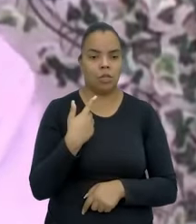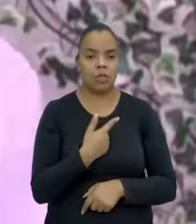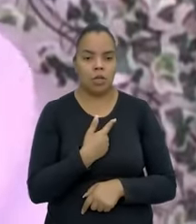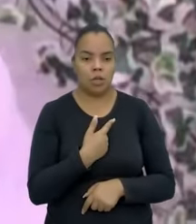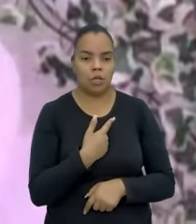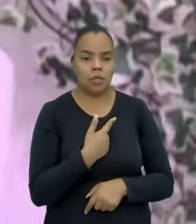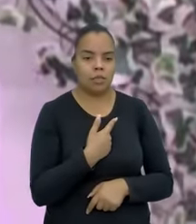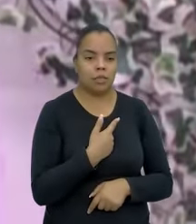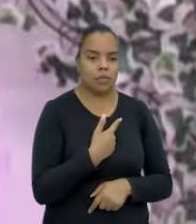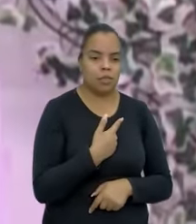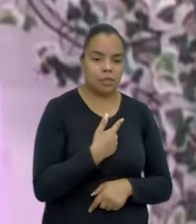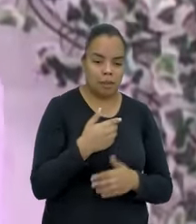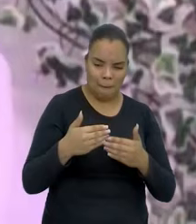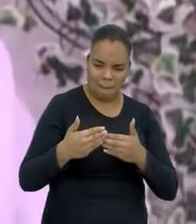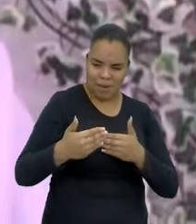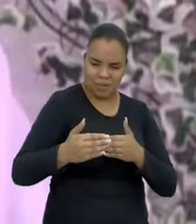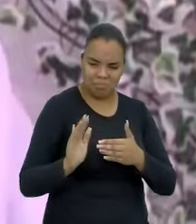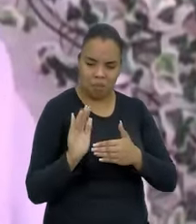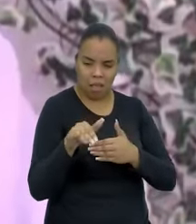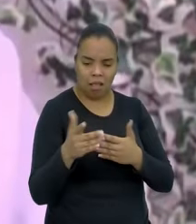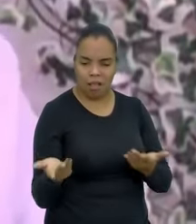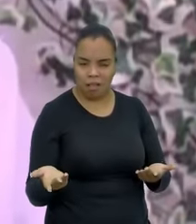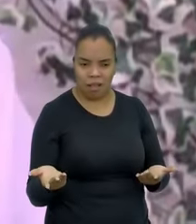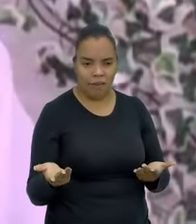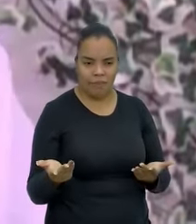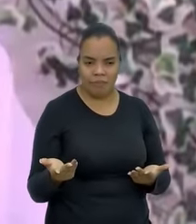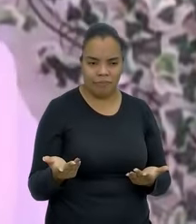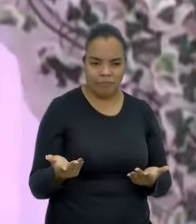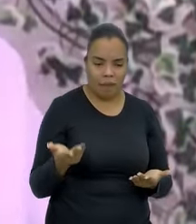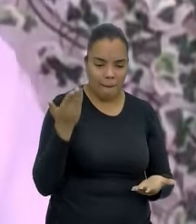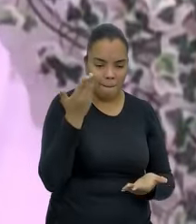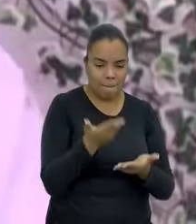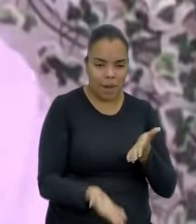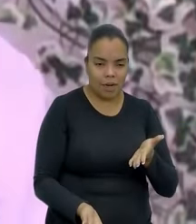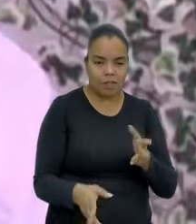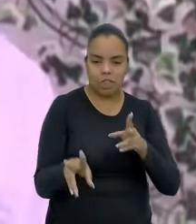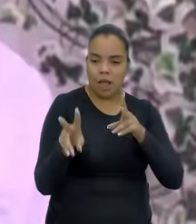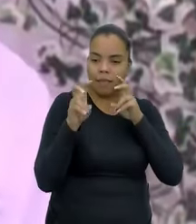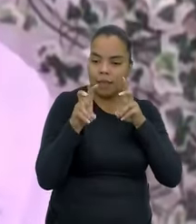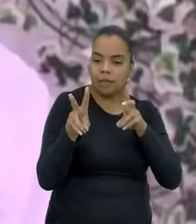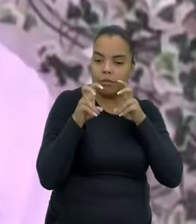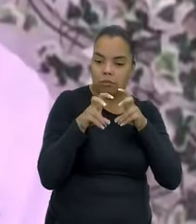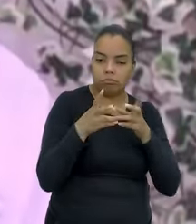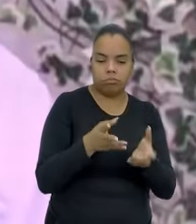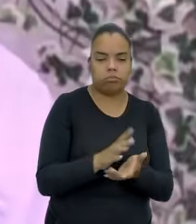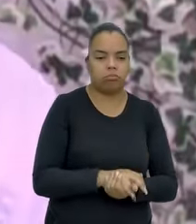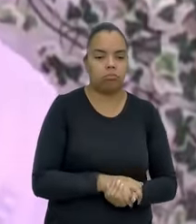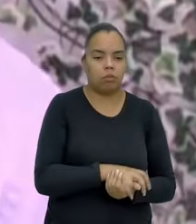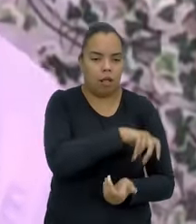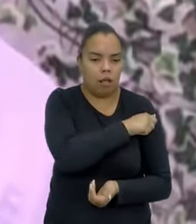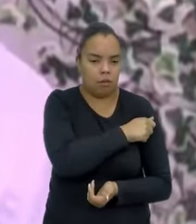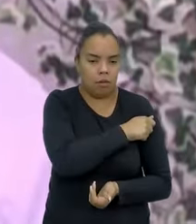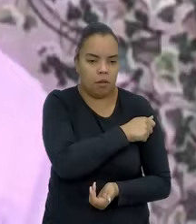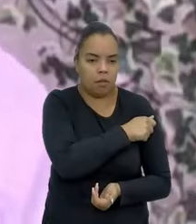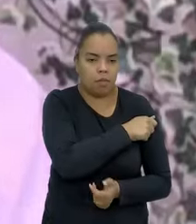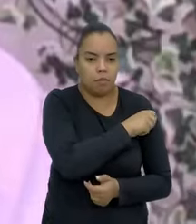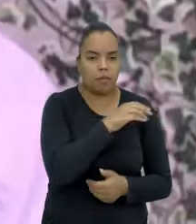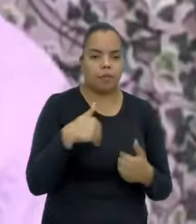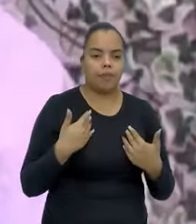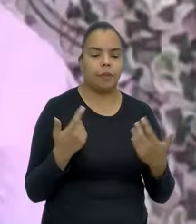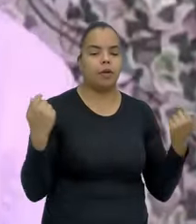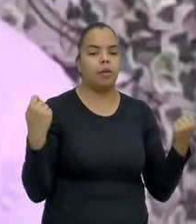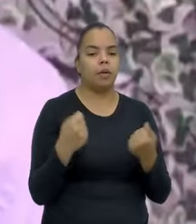gente passa estrapola esse tempo com certeza nós vamos perder a concentração do aluno Então eu